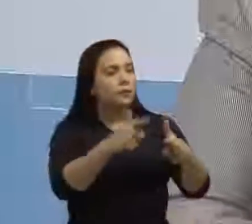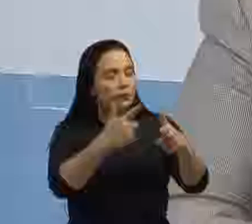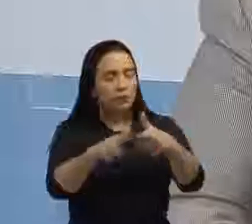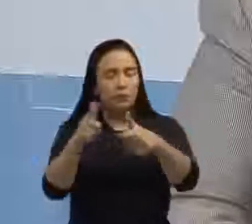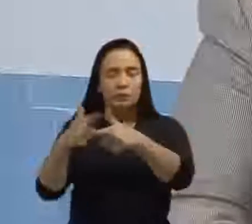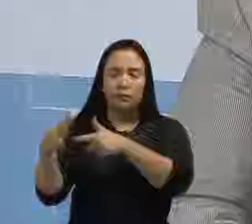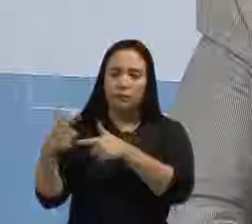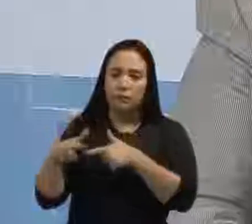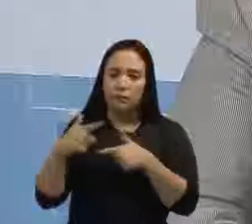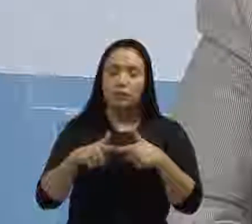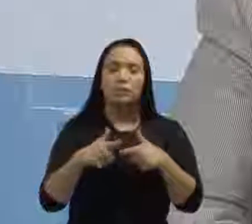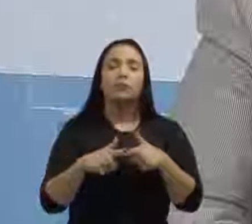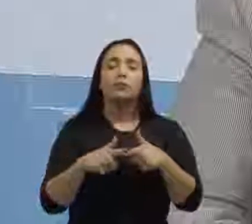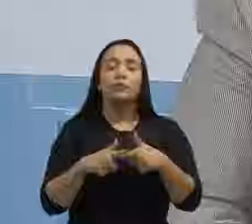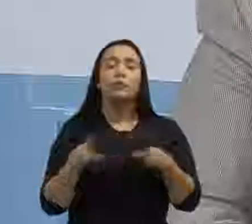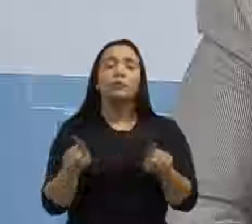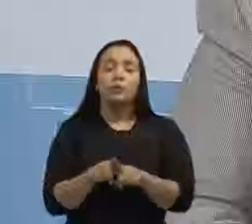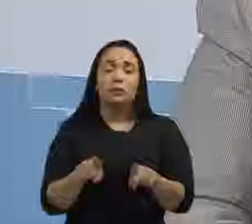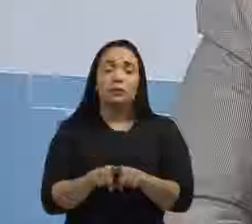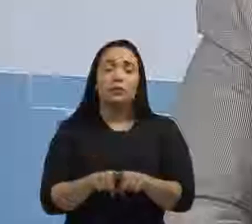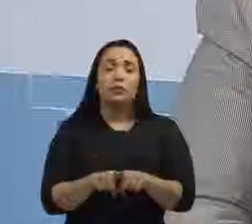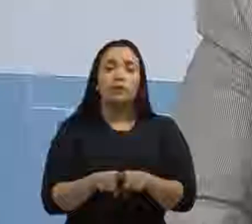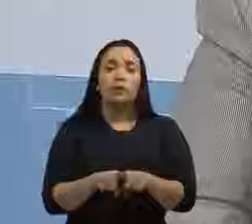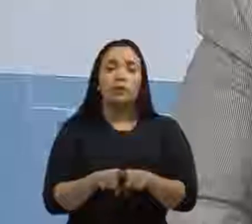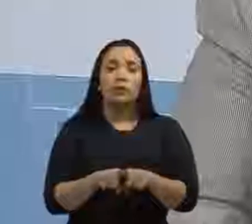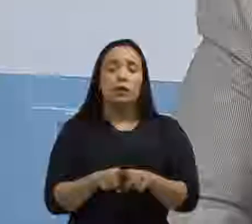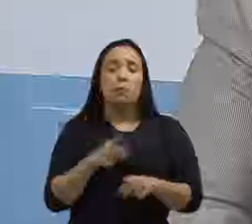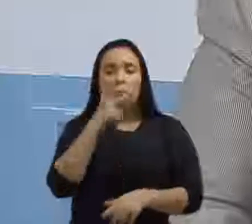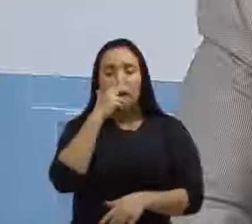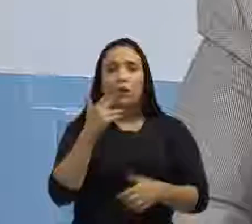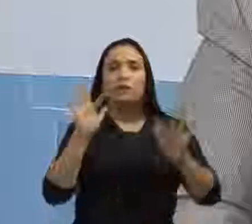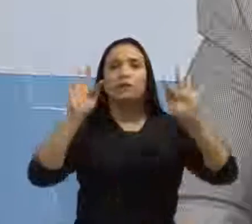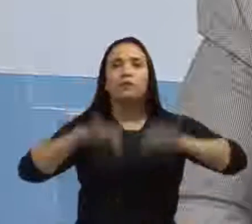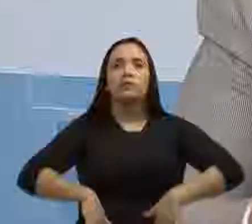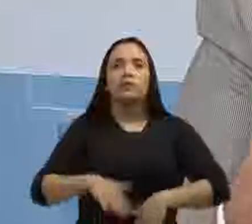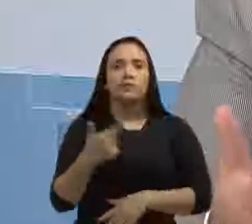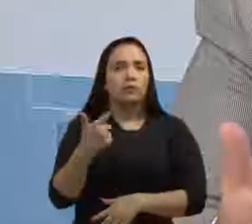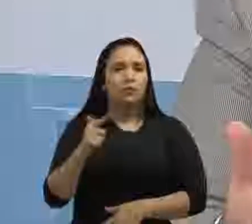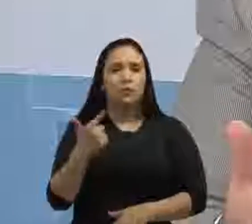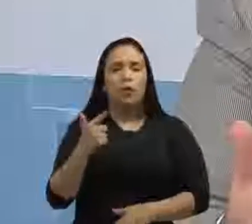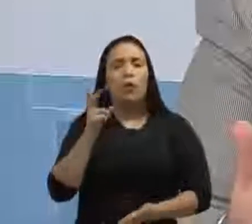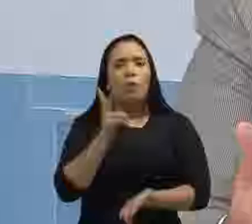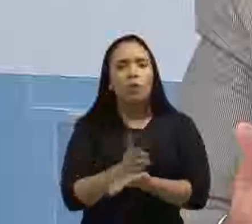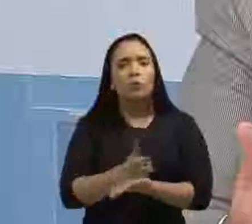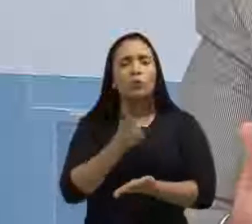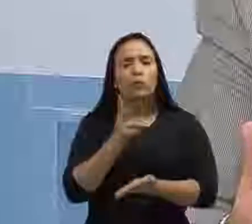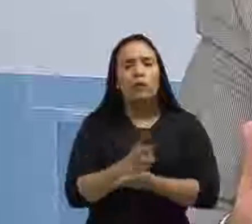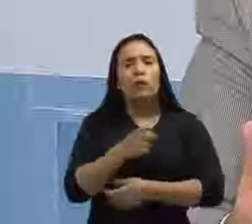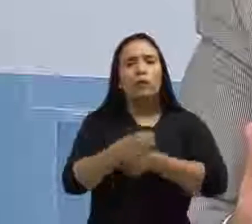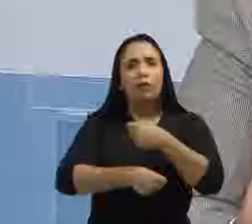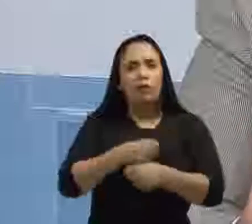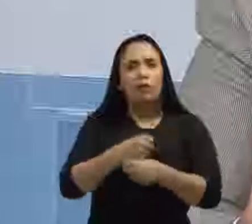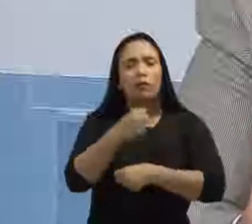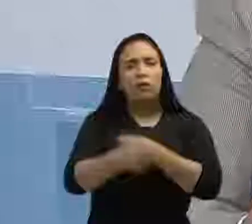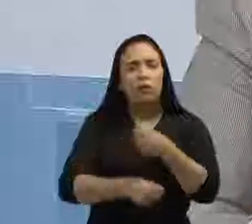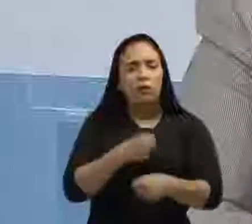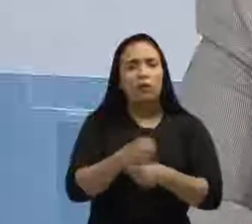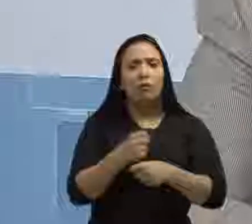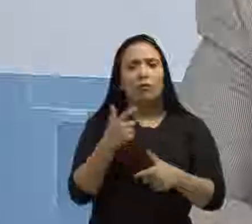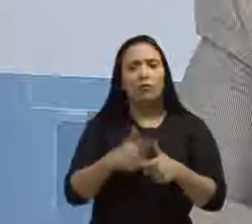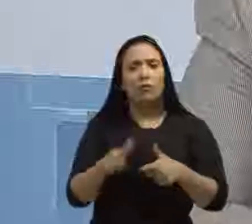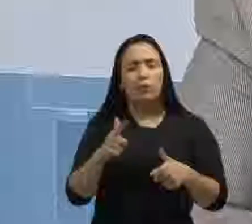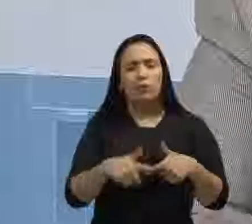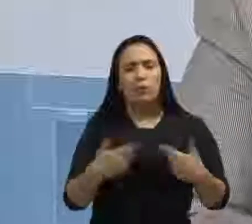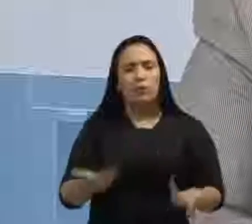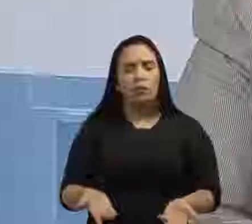crise sobre crise. E parece que não tem fim. Isso parece que não tem fim, né? E o